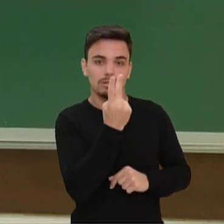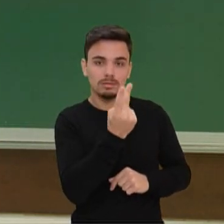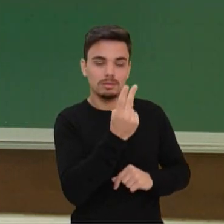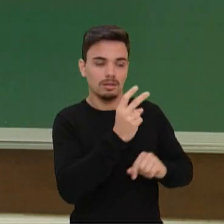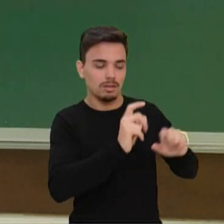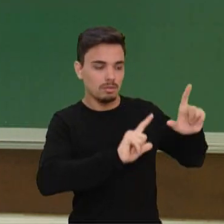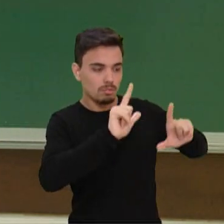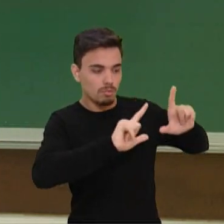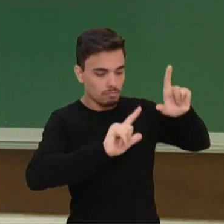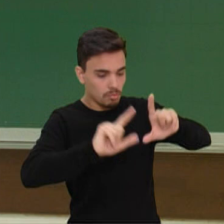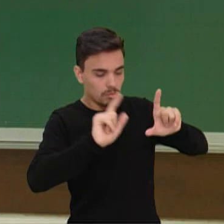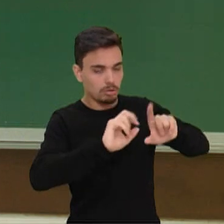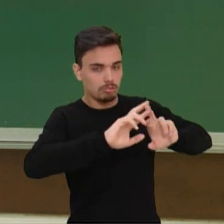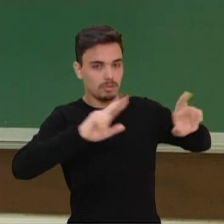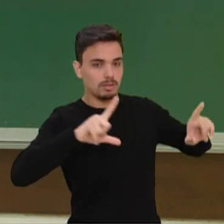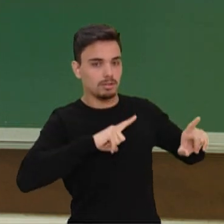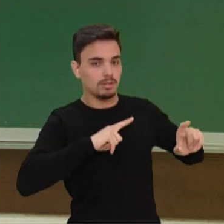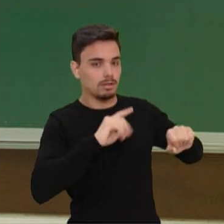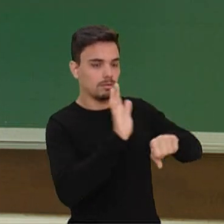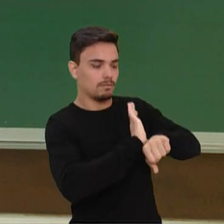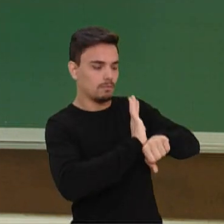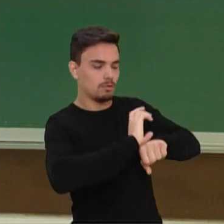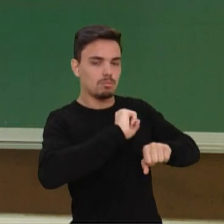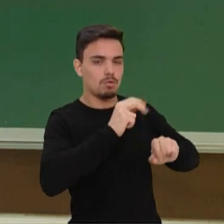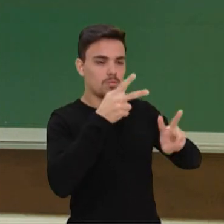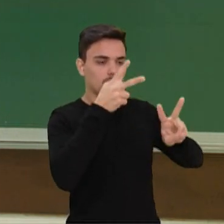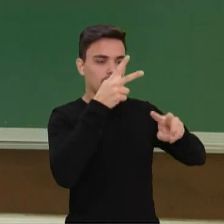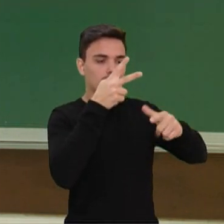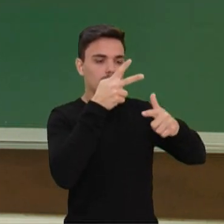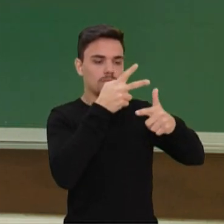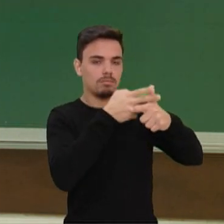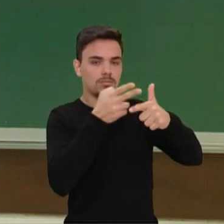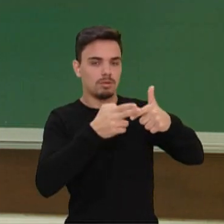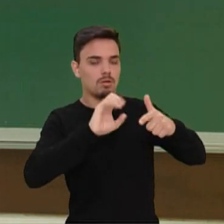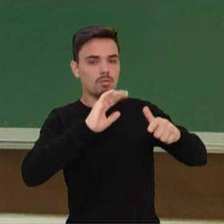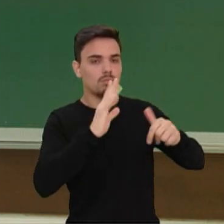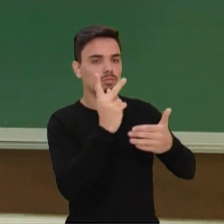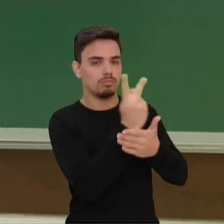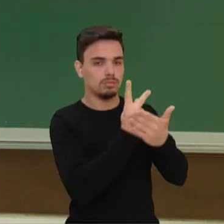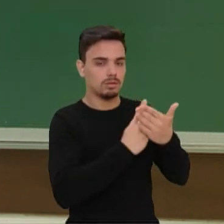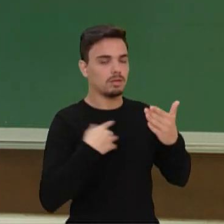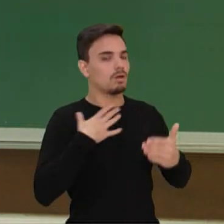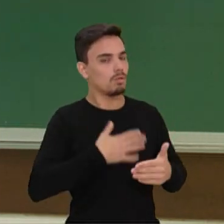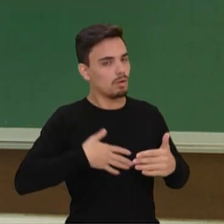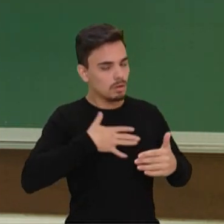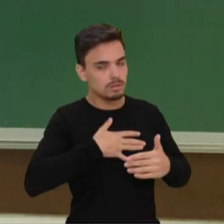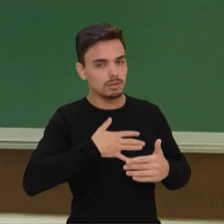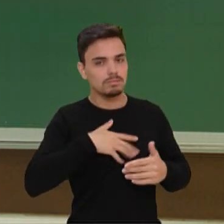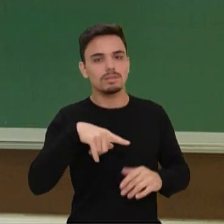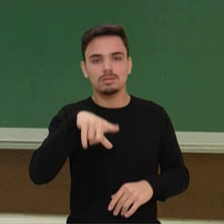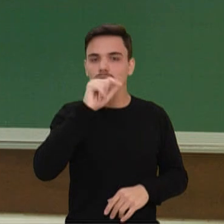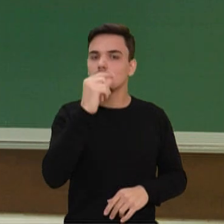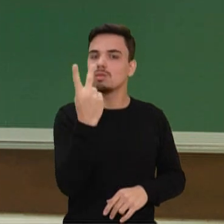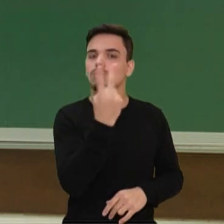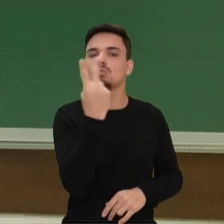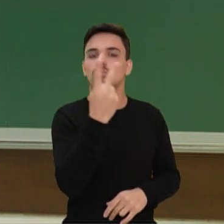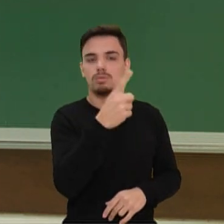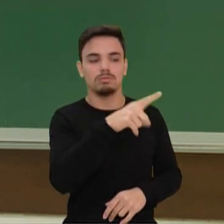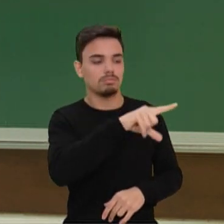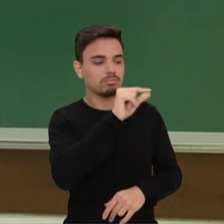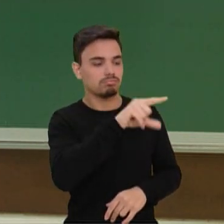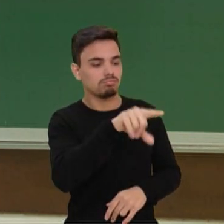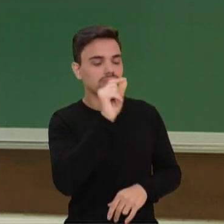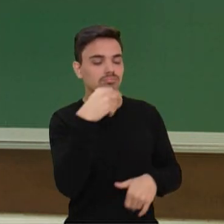um filme, uma série, um desenho que a gente gosta. Né? Daí você vai ter que escolher entre 2 coisas que você gosta. Né?